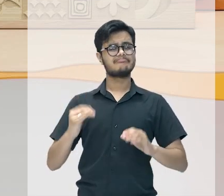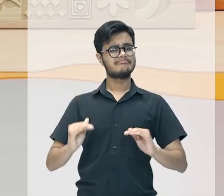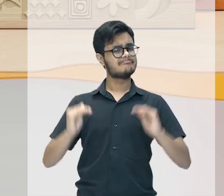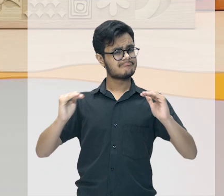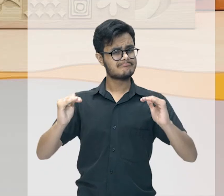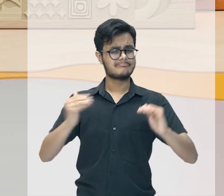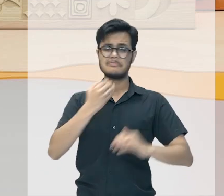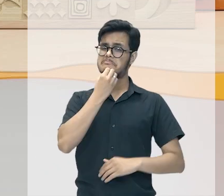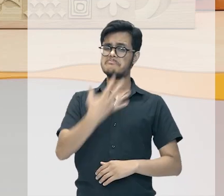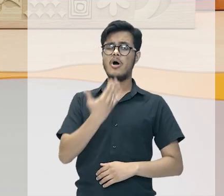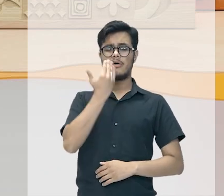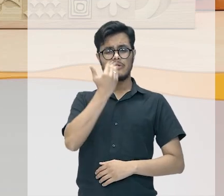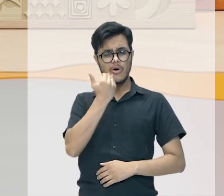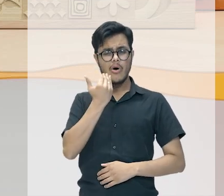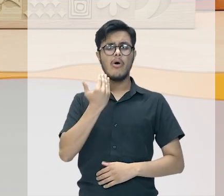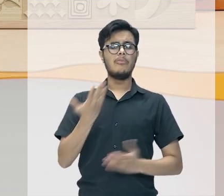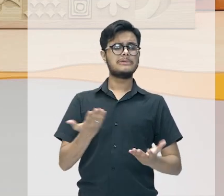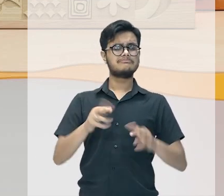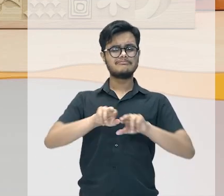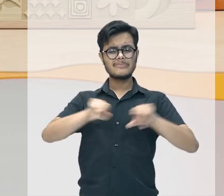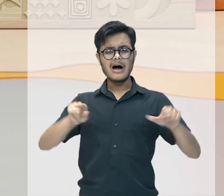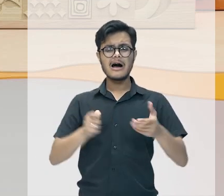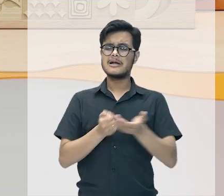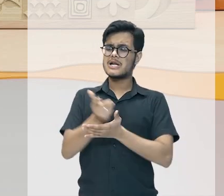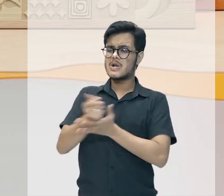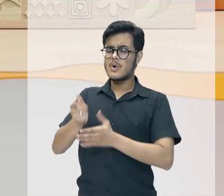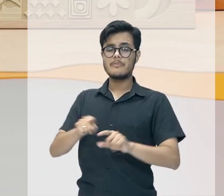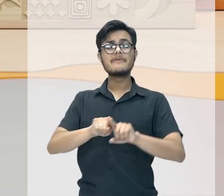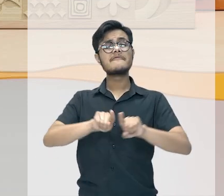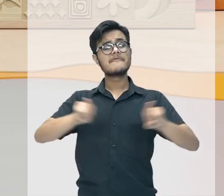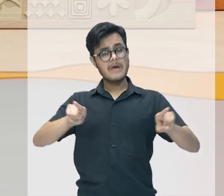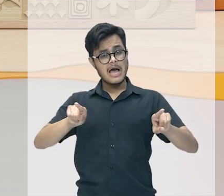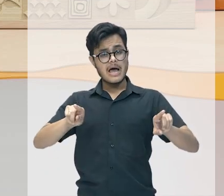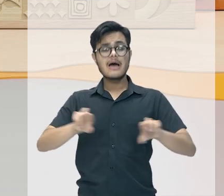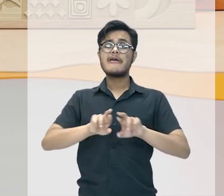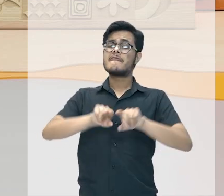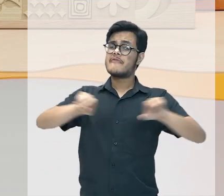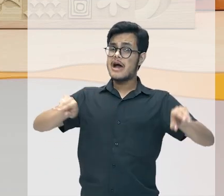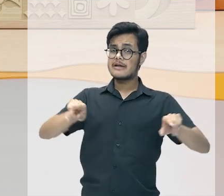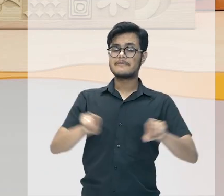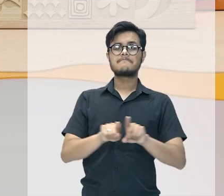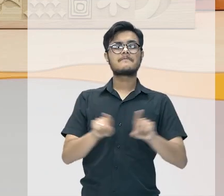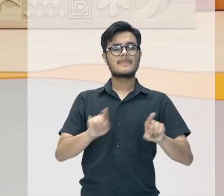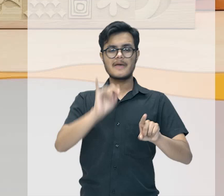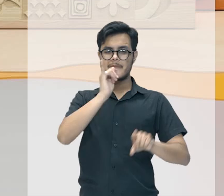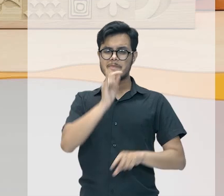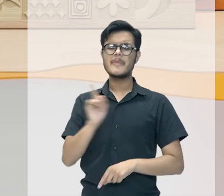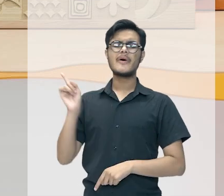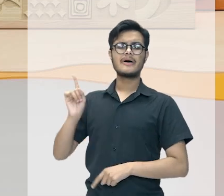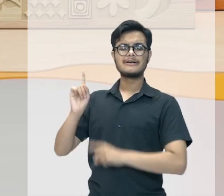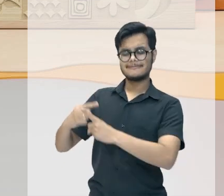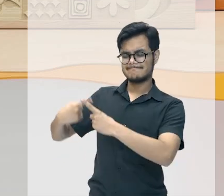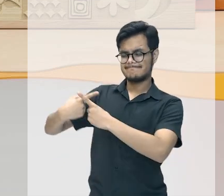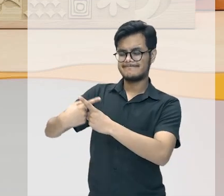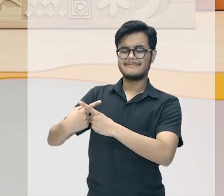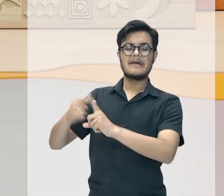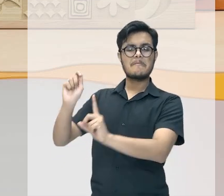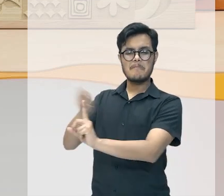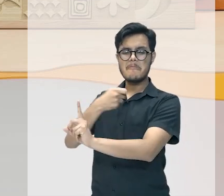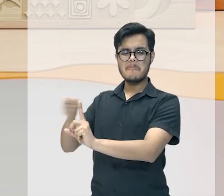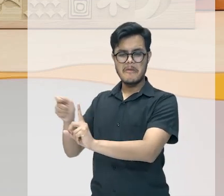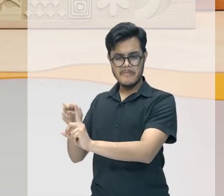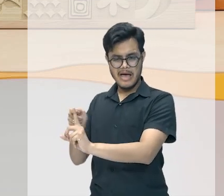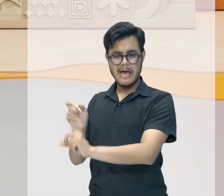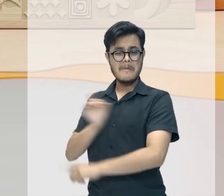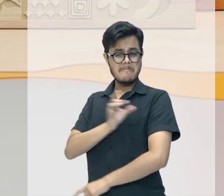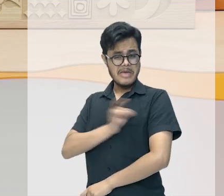bem, coma bem, né, possa então fazer compras e etc. Então perceba que se começa com uma forma, né, desse jeito de afugentar